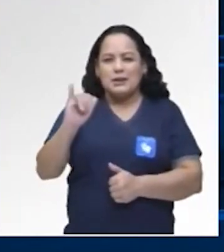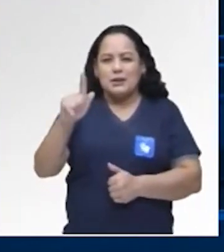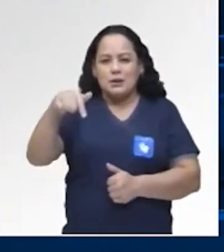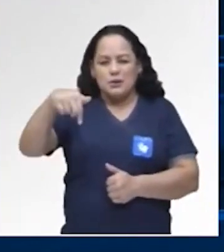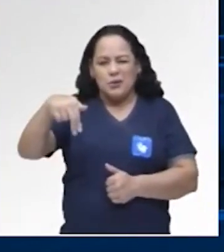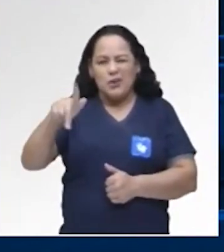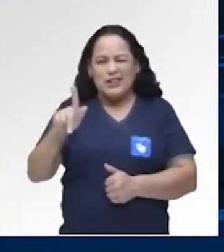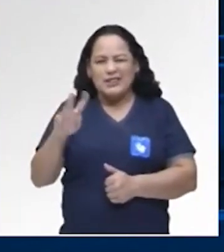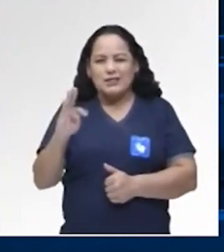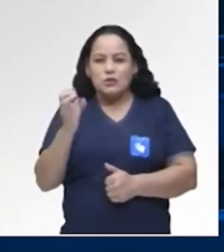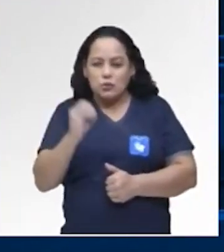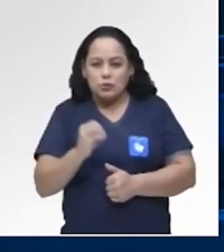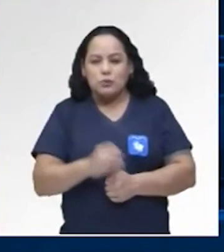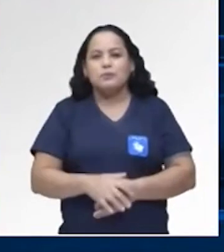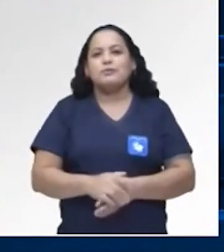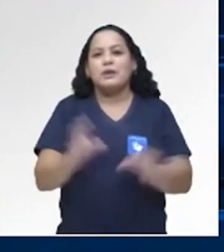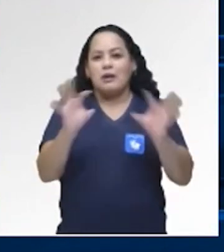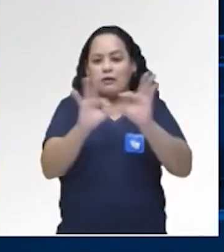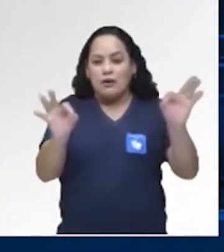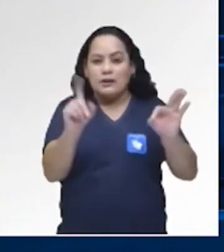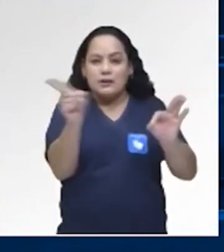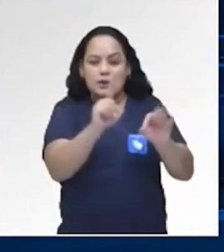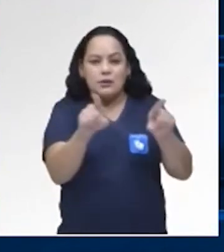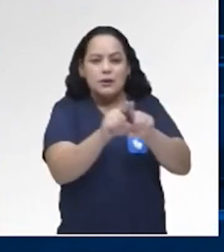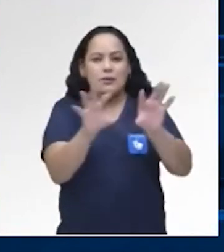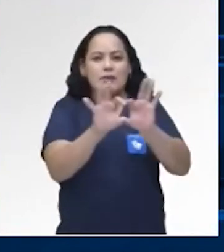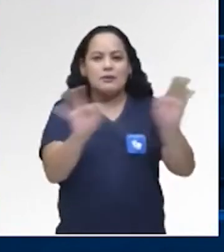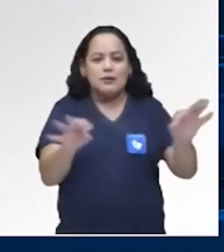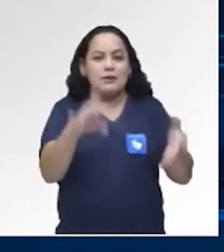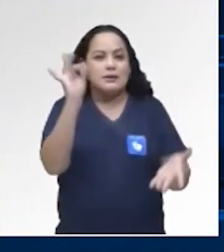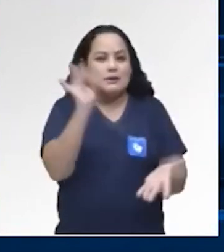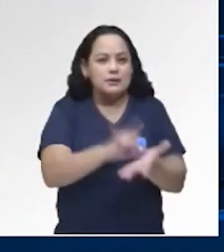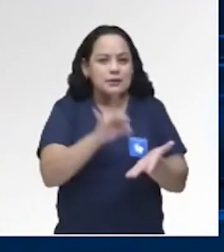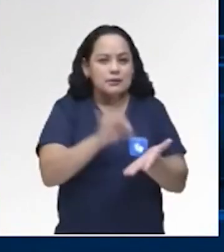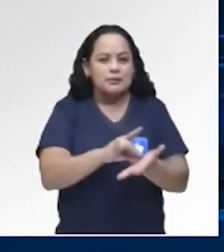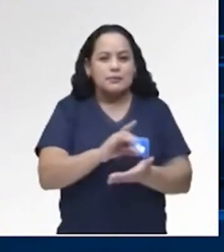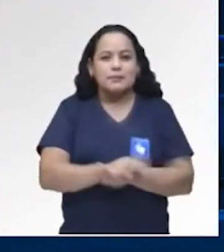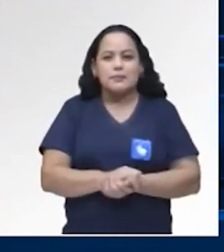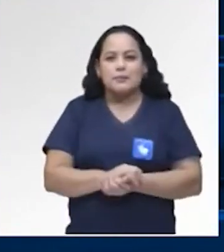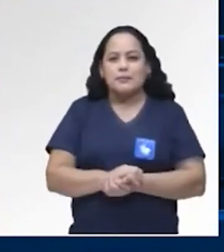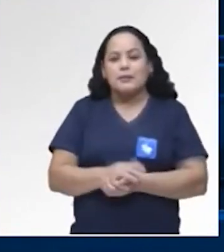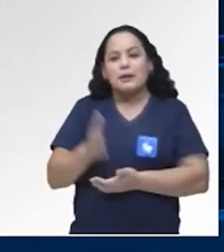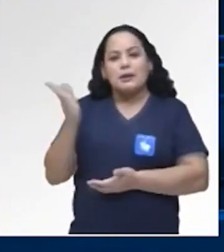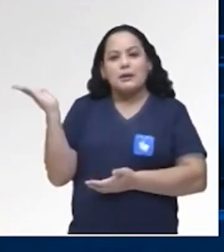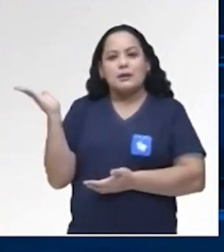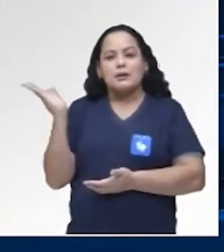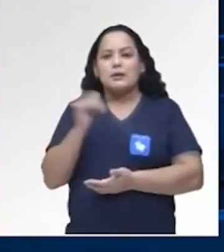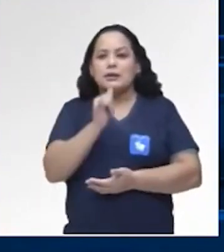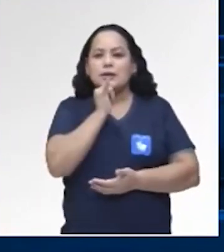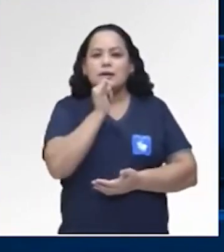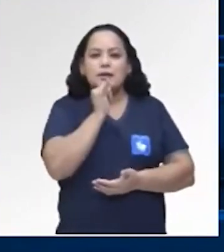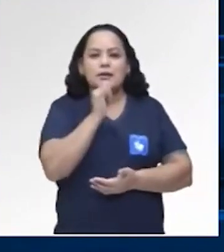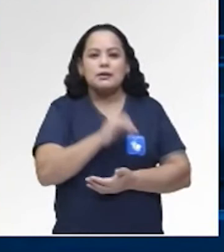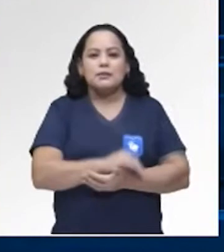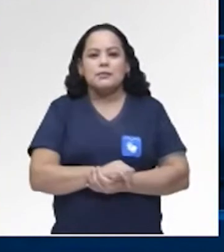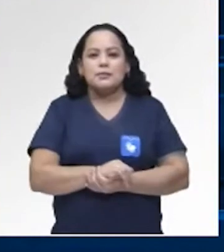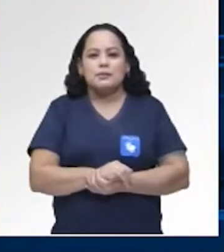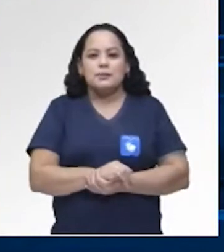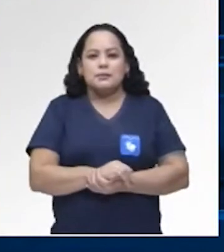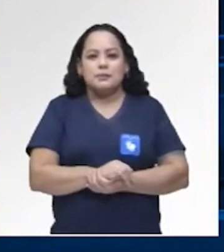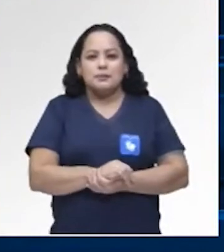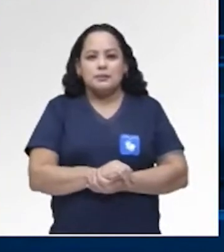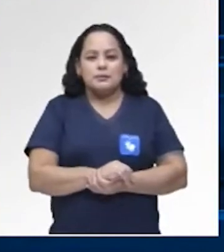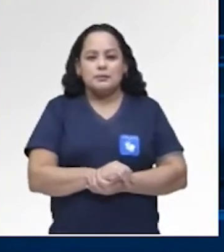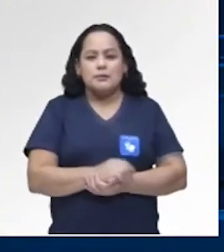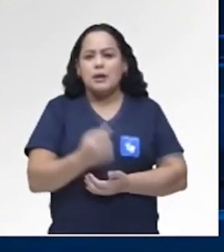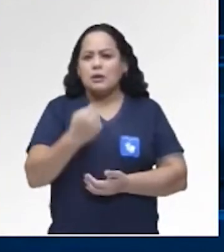negativas e interrogativas. Olha só esse exemplo. We are not going to spend our vacation in London. Nós